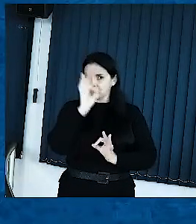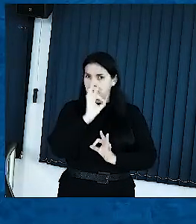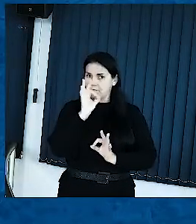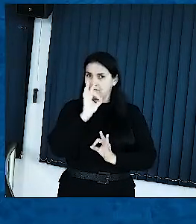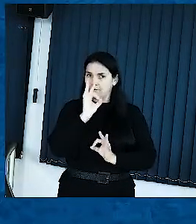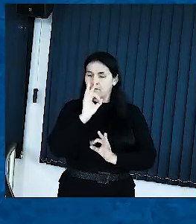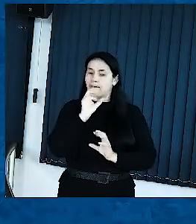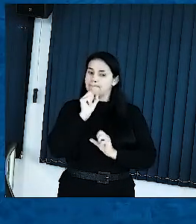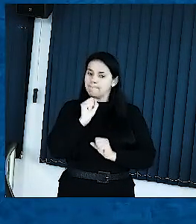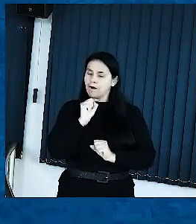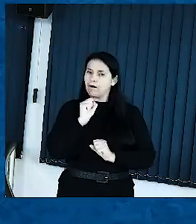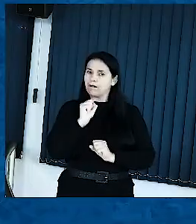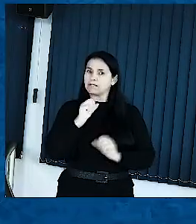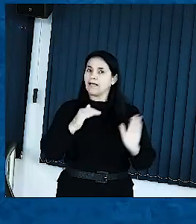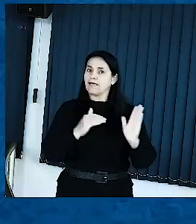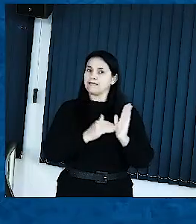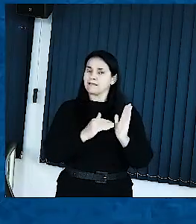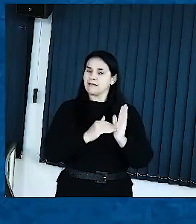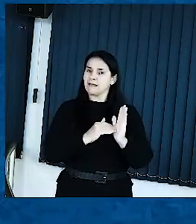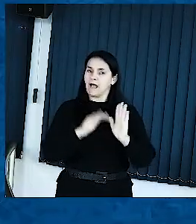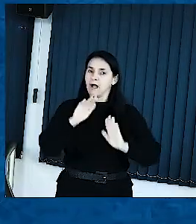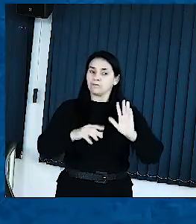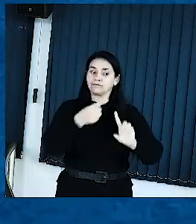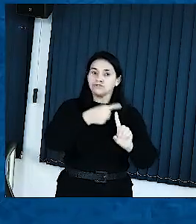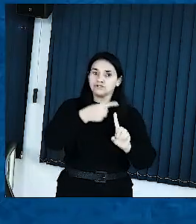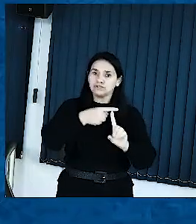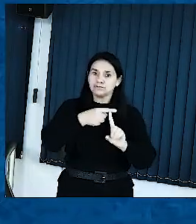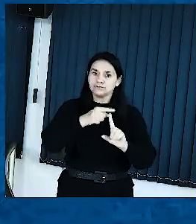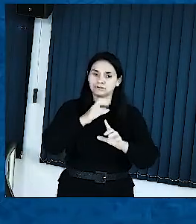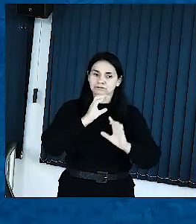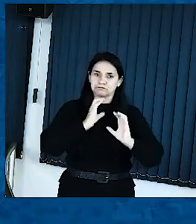pode ter algum tipo de reação,